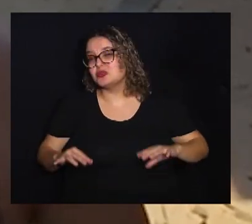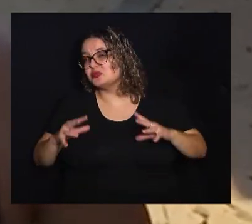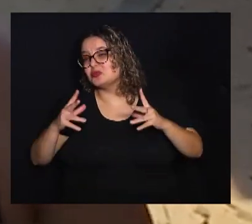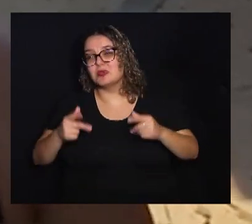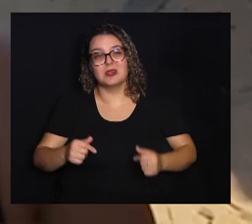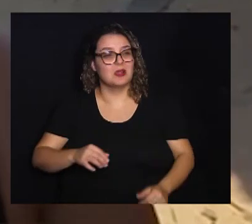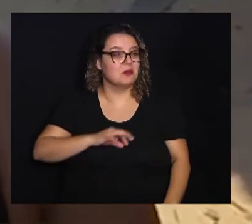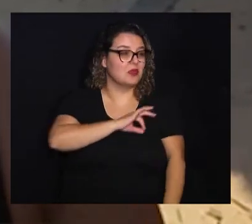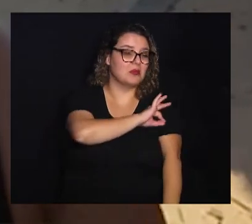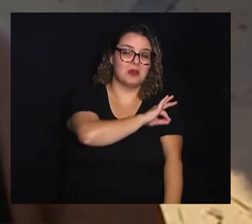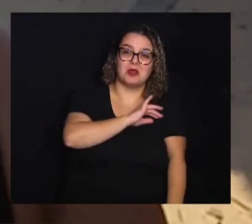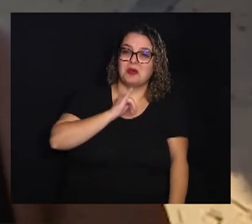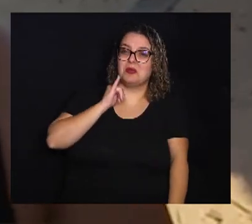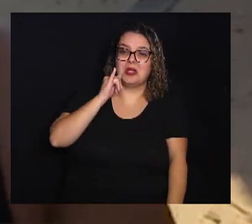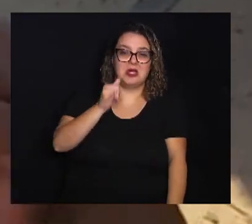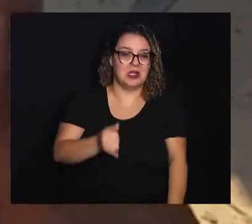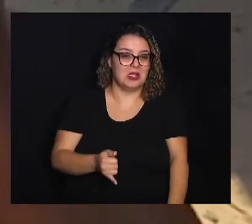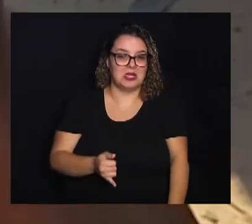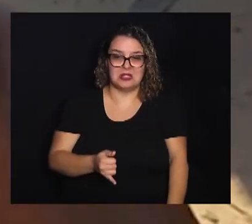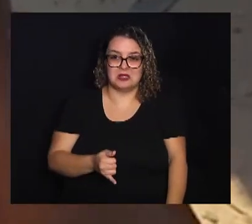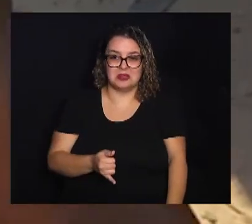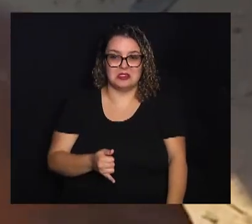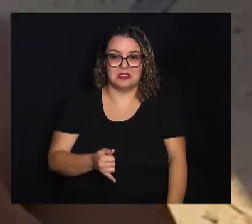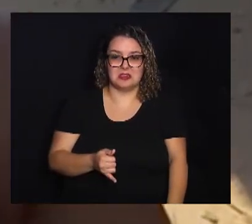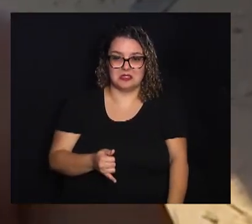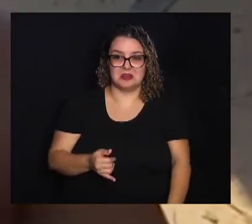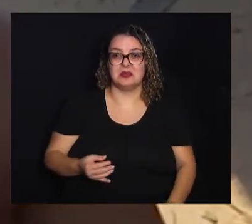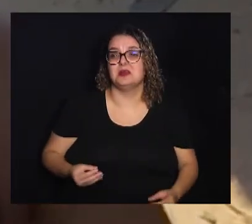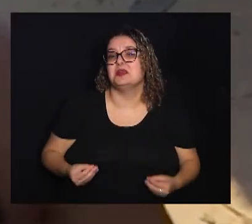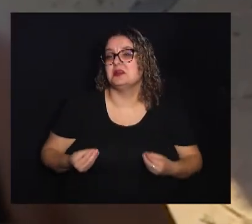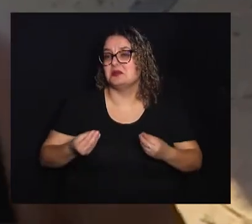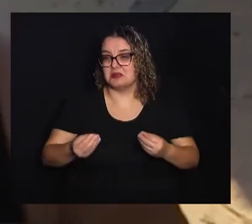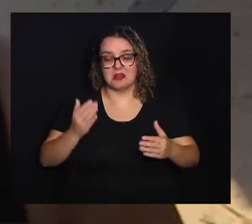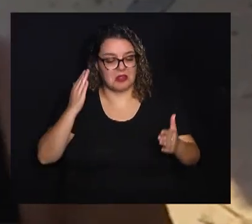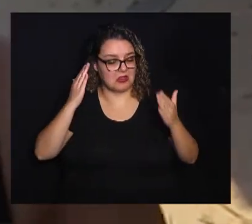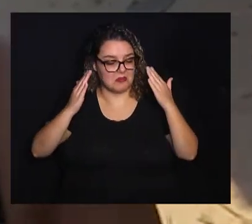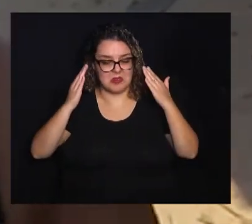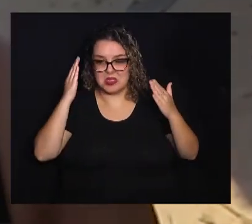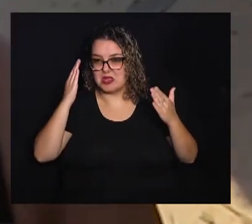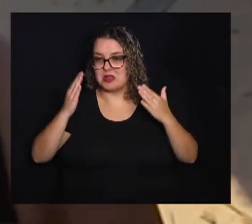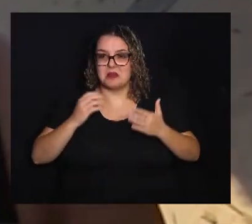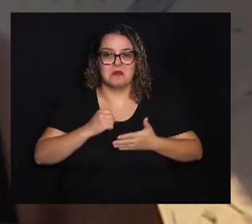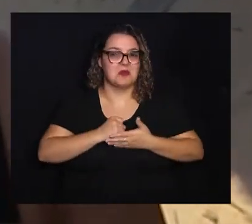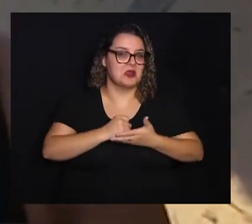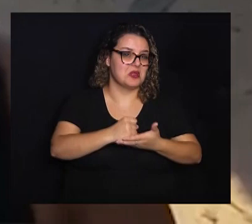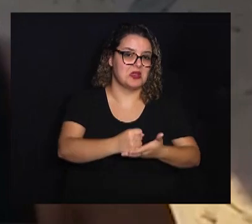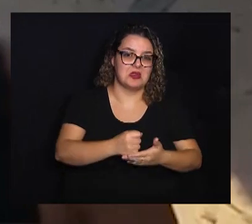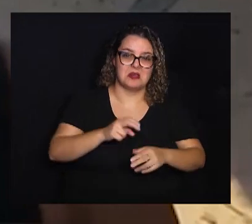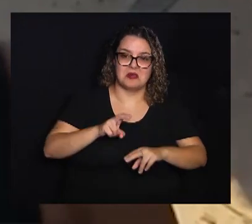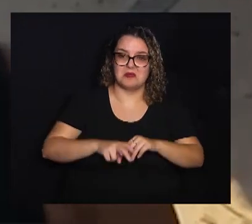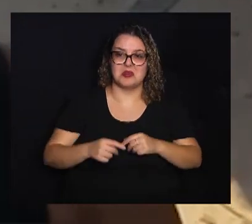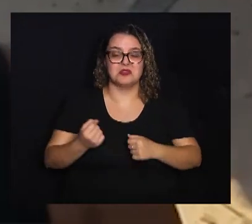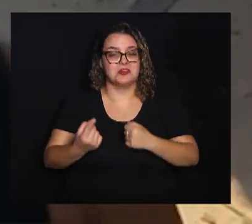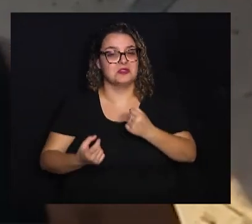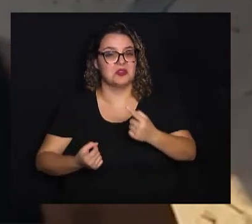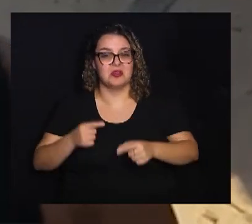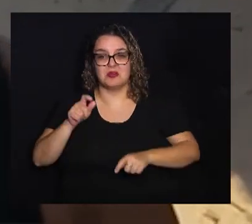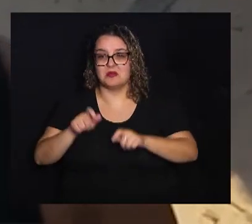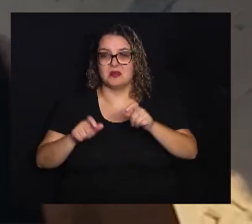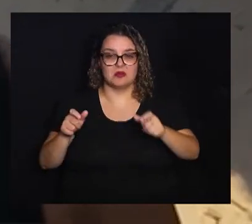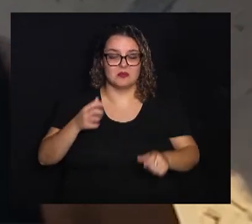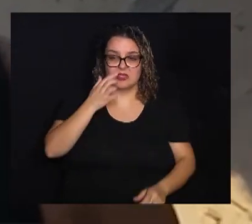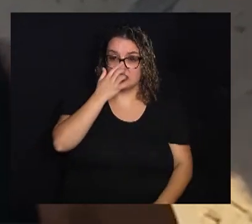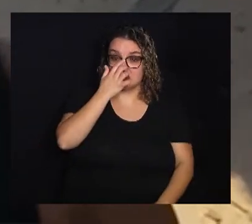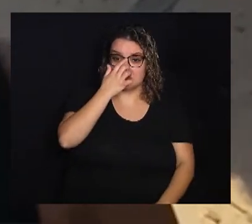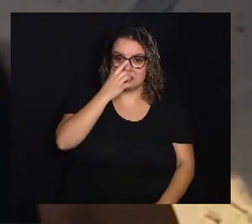prefeitura, que tinha falado que ia fornecer caminhões para levar os móveis de algumas pessoas que